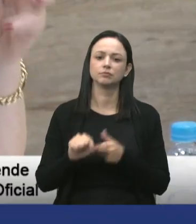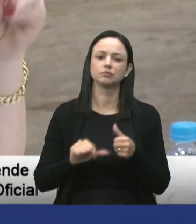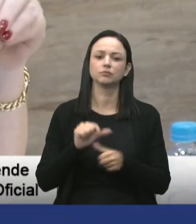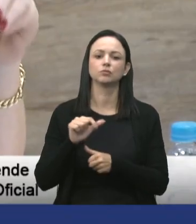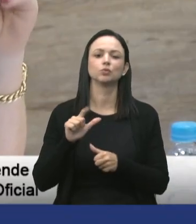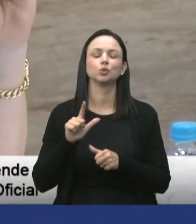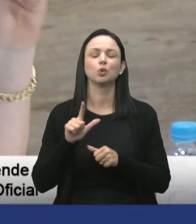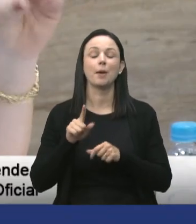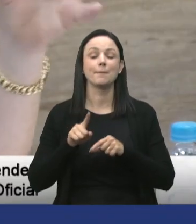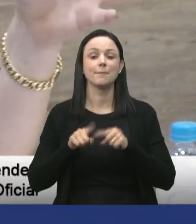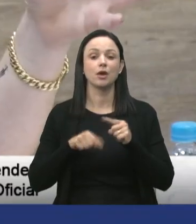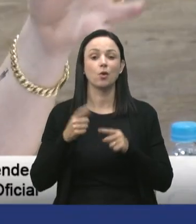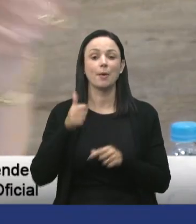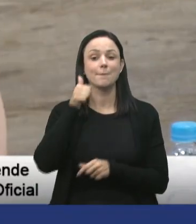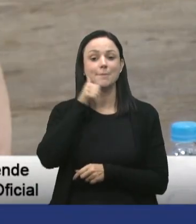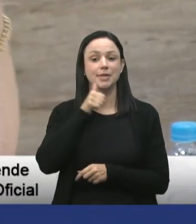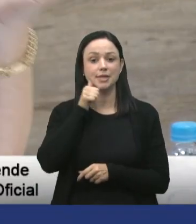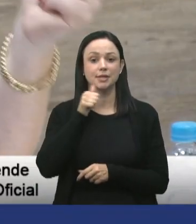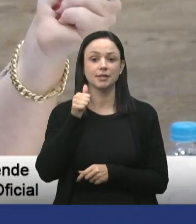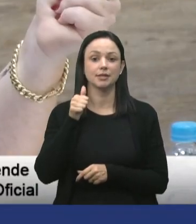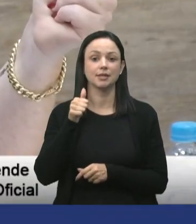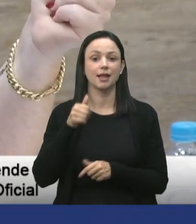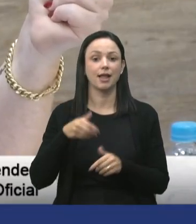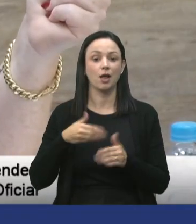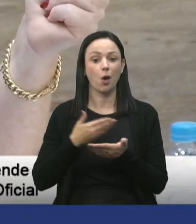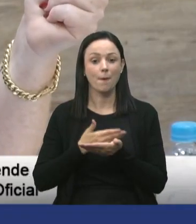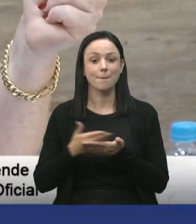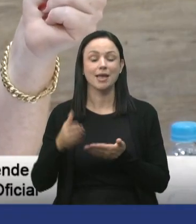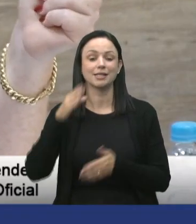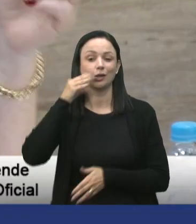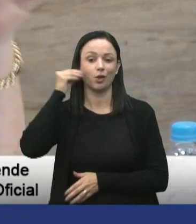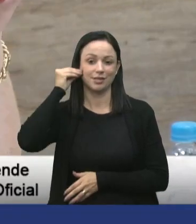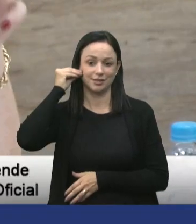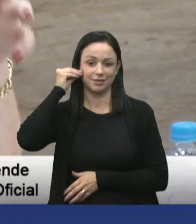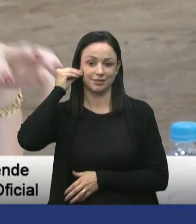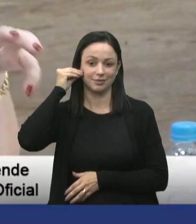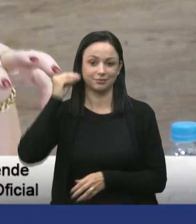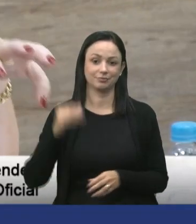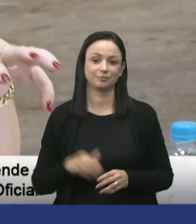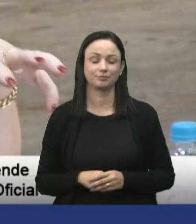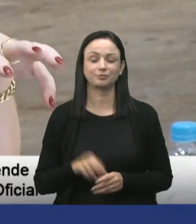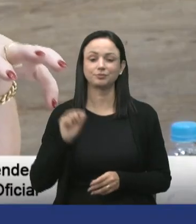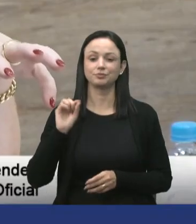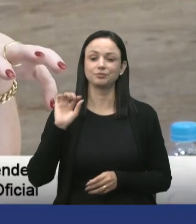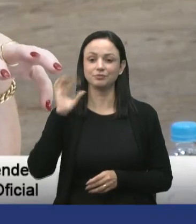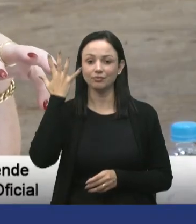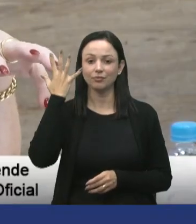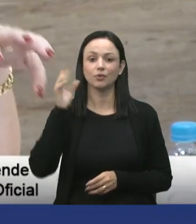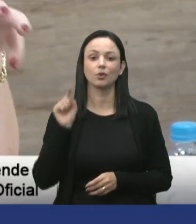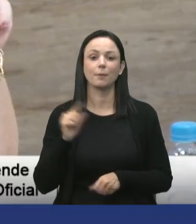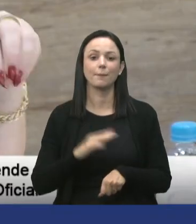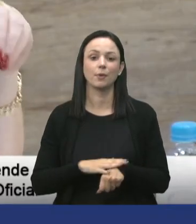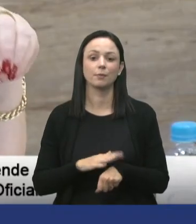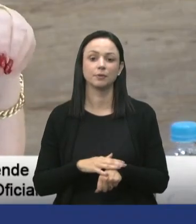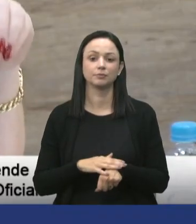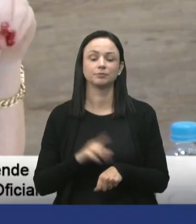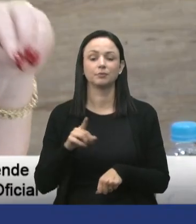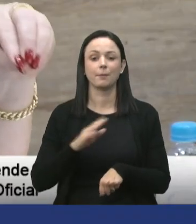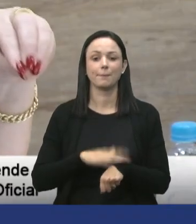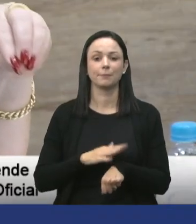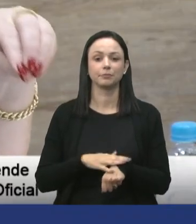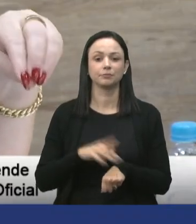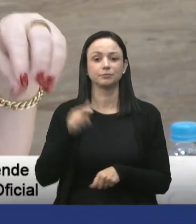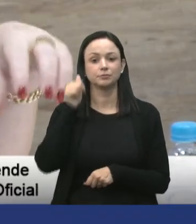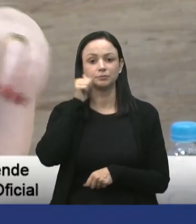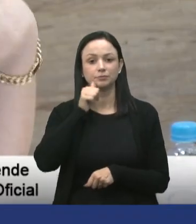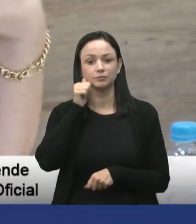mesmo quando a menina entra na adolescência. O que acontece nesse momento? nesse momento da menina